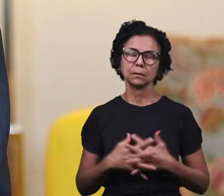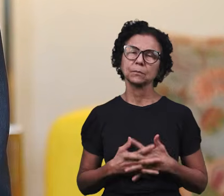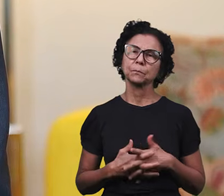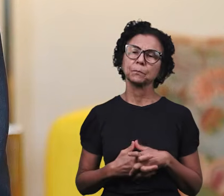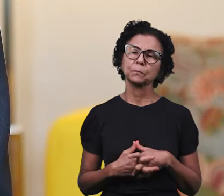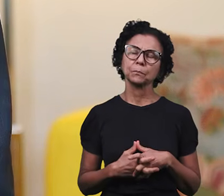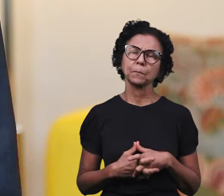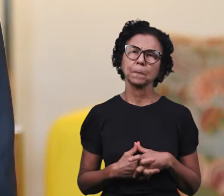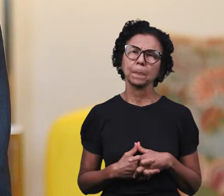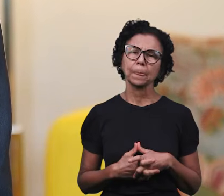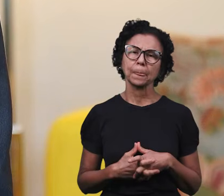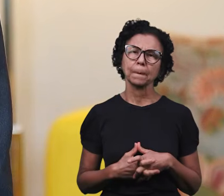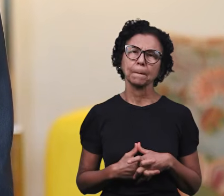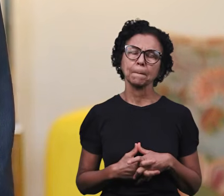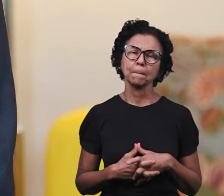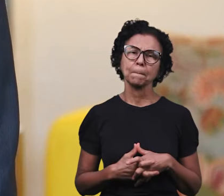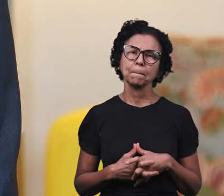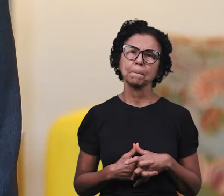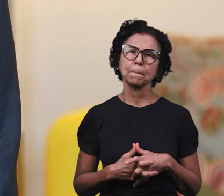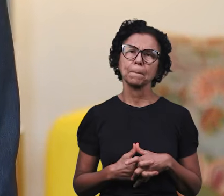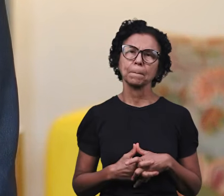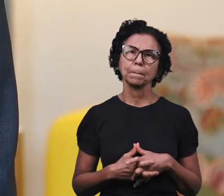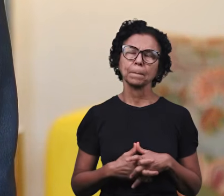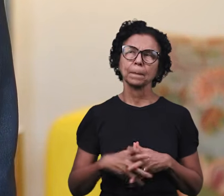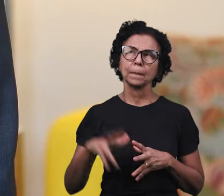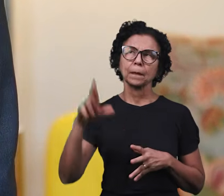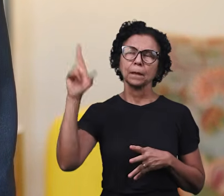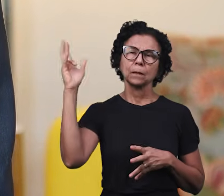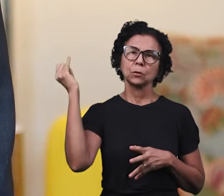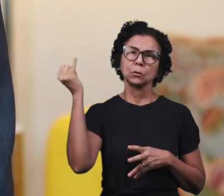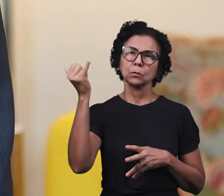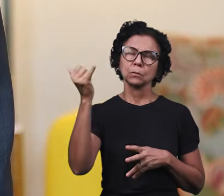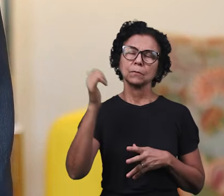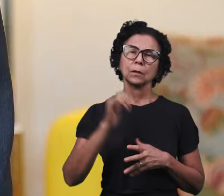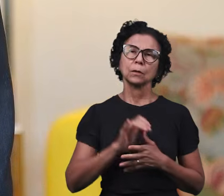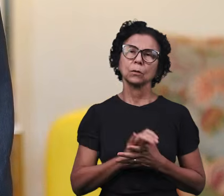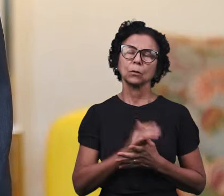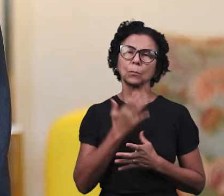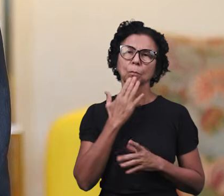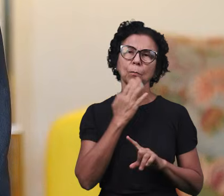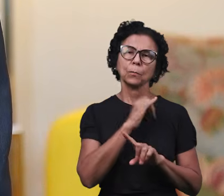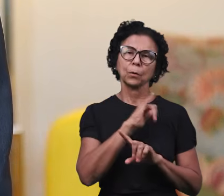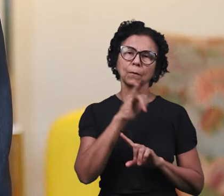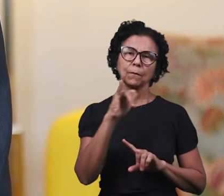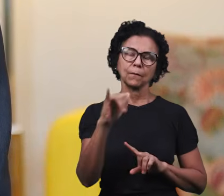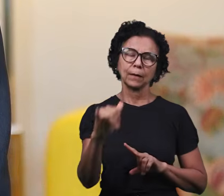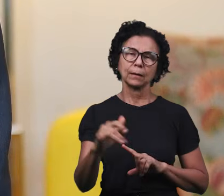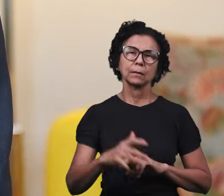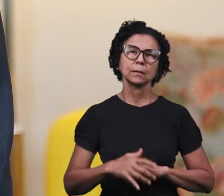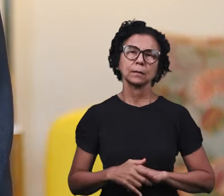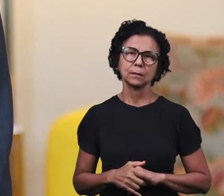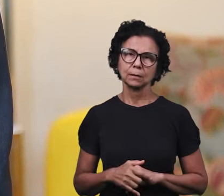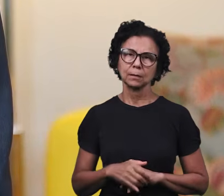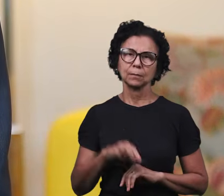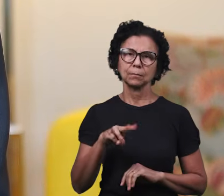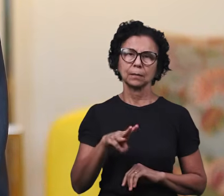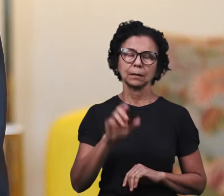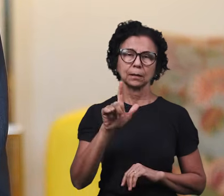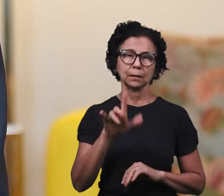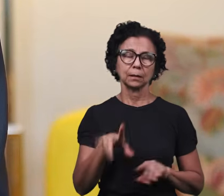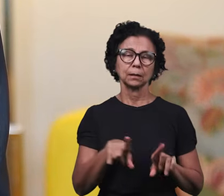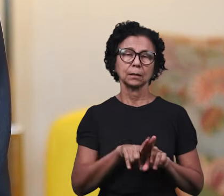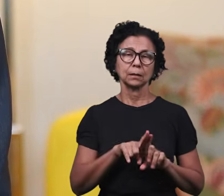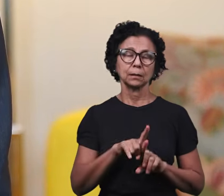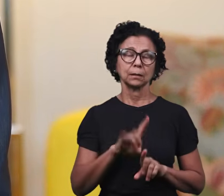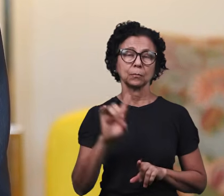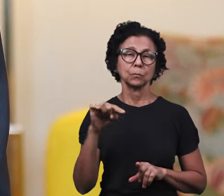deixada pelo Senhor para um dos profetas, para Malaquias, e que Paulo ele repete essa frase quando ele escreve